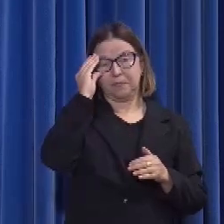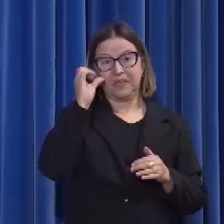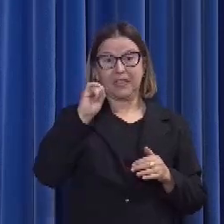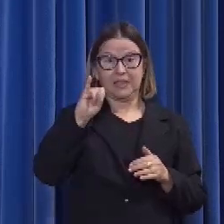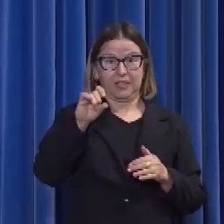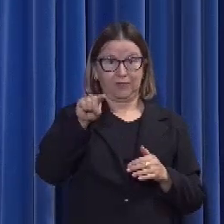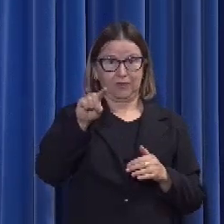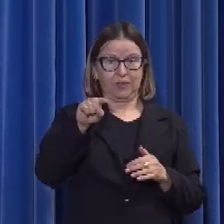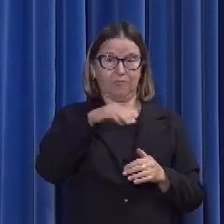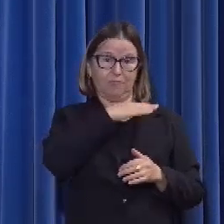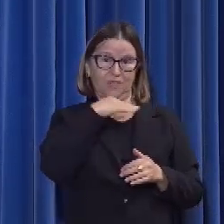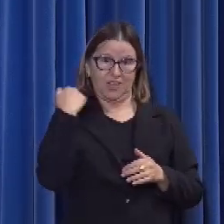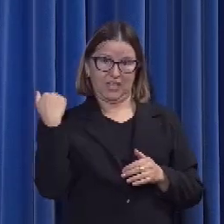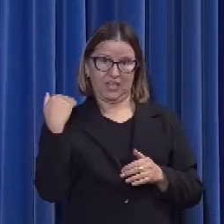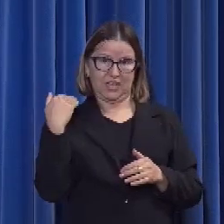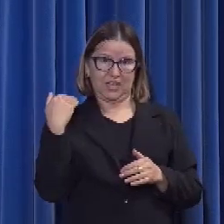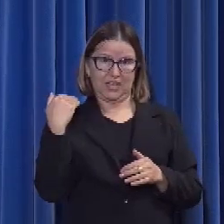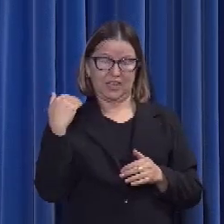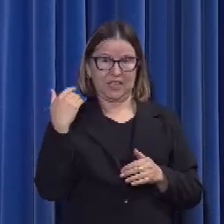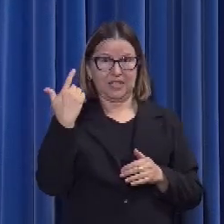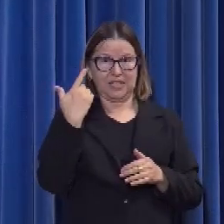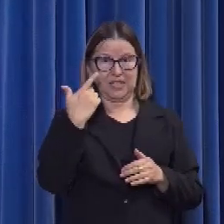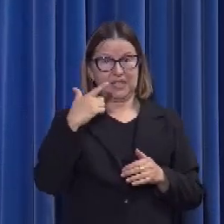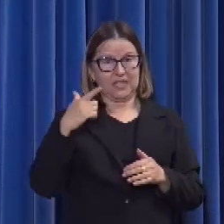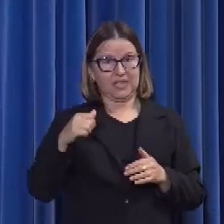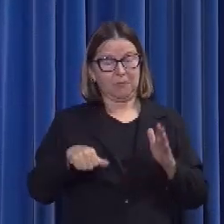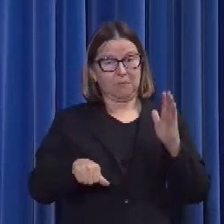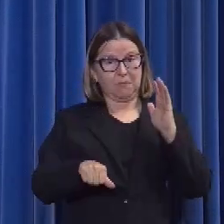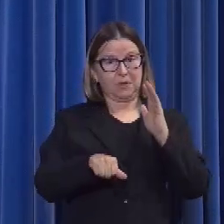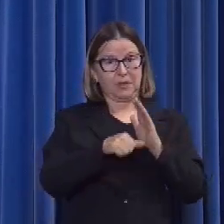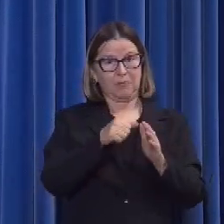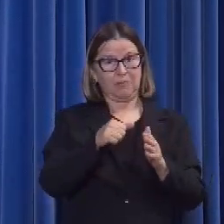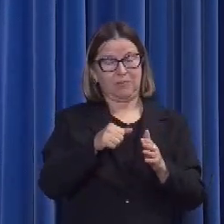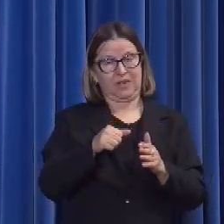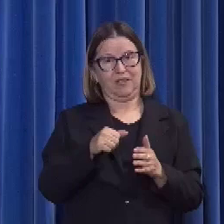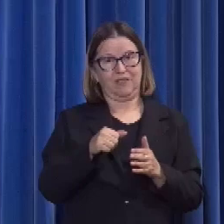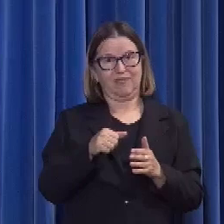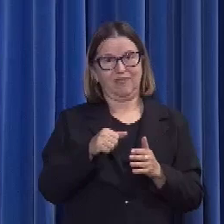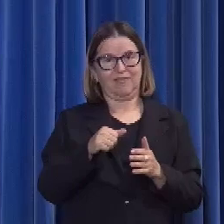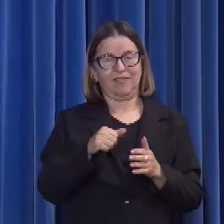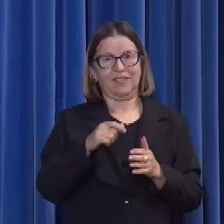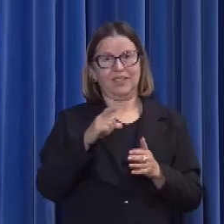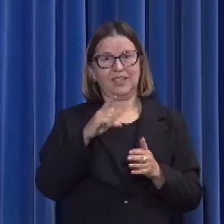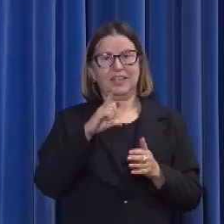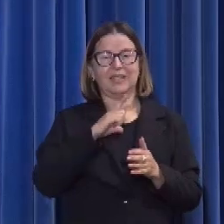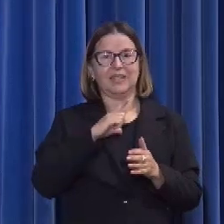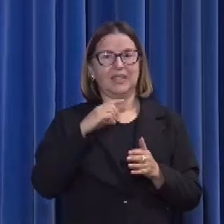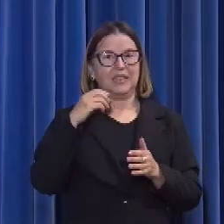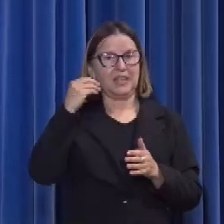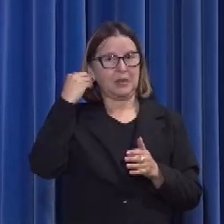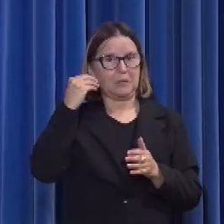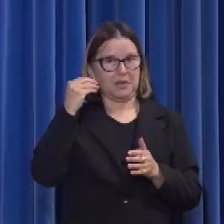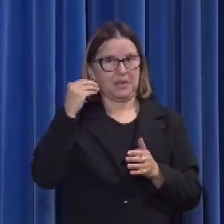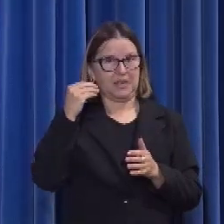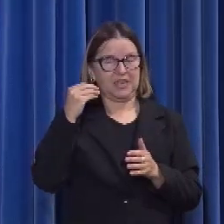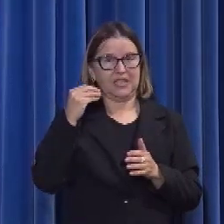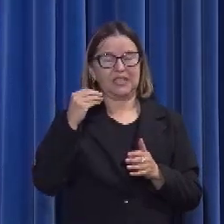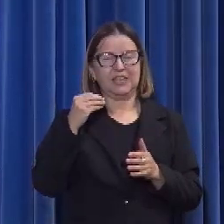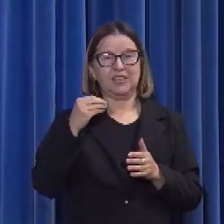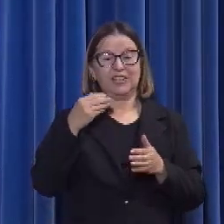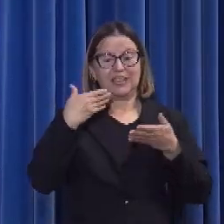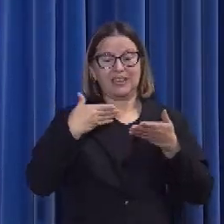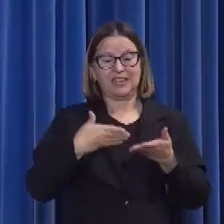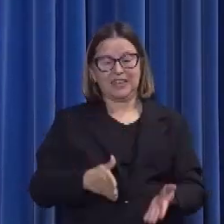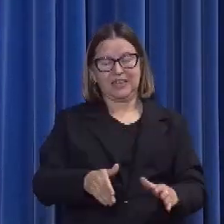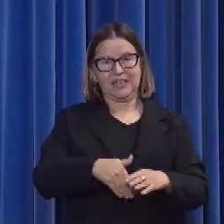sair desse mundo sem primeiro ter passado por uma experiência de regeneração, de novo nascimento, eu quero dizer para você